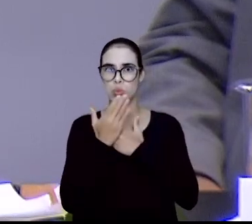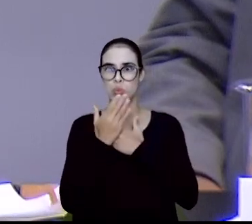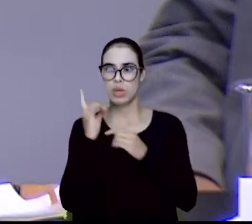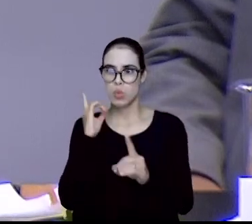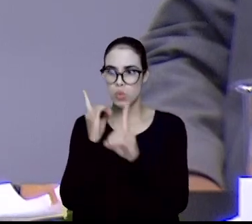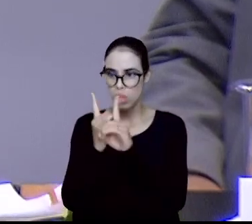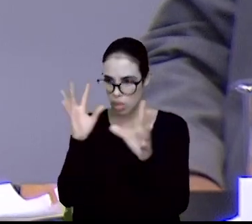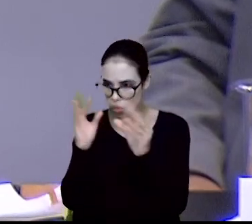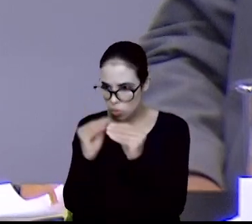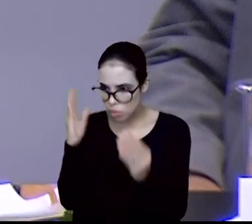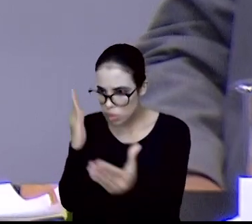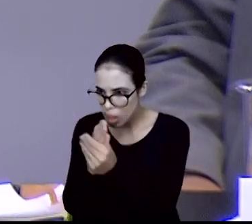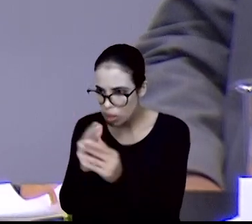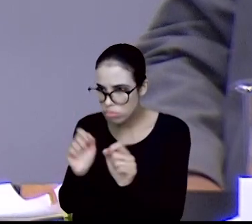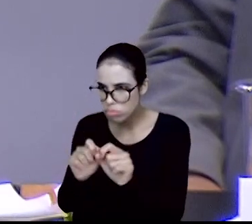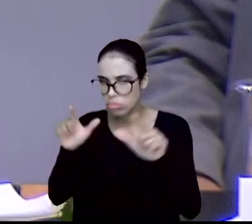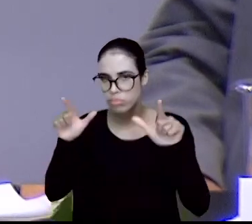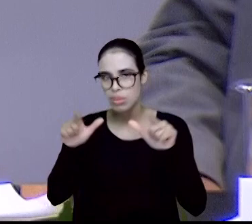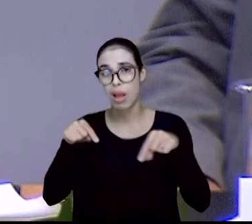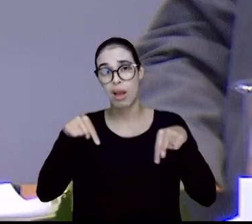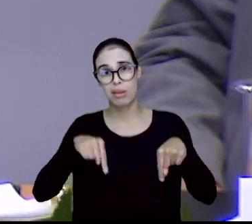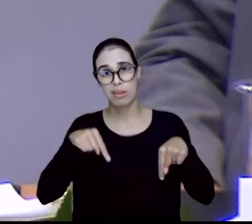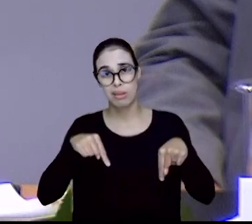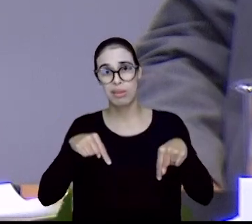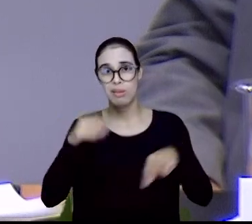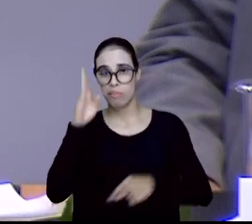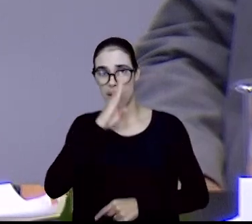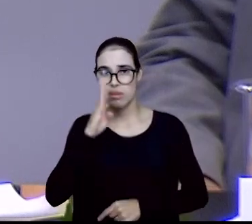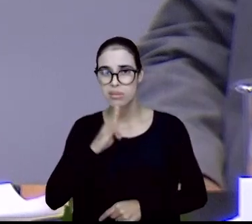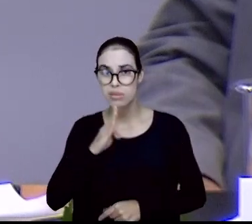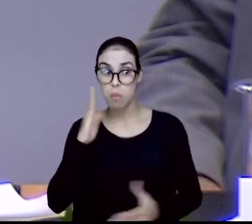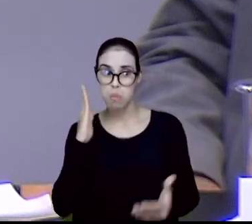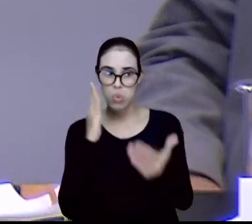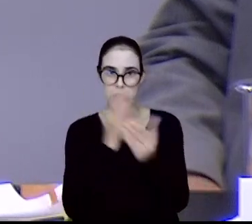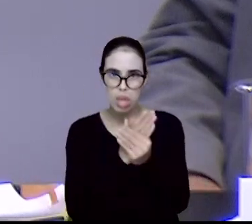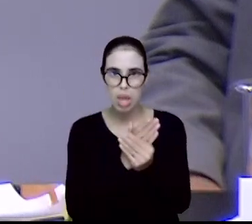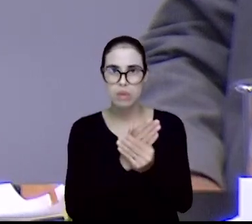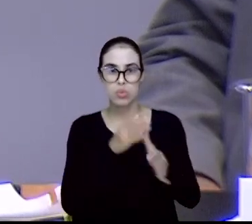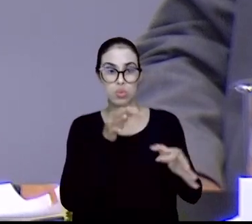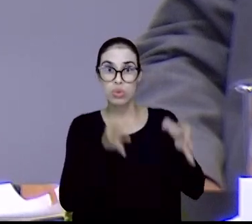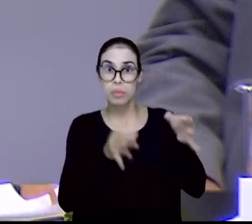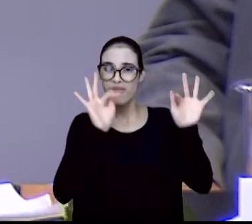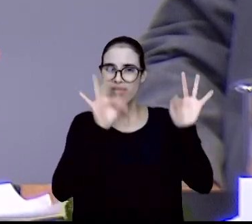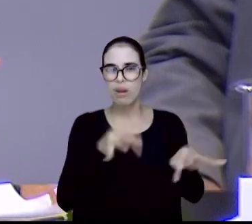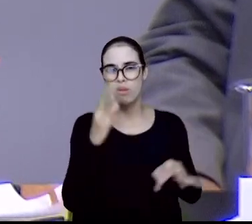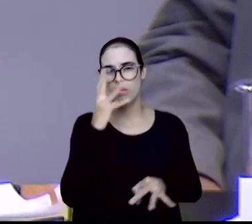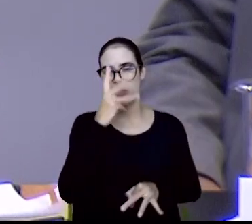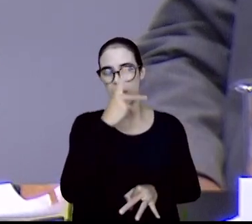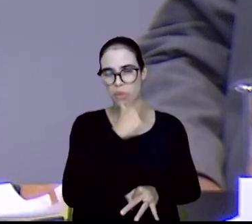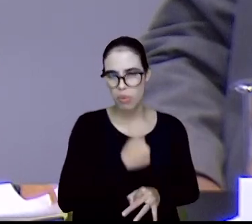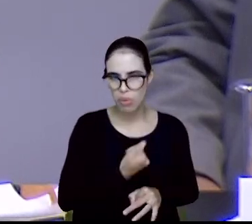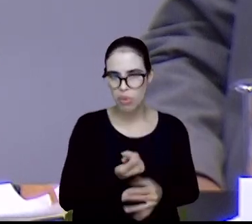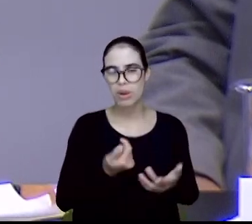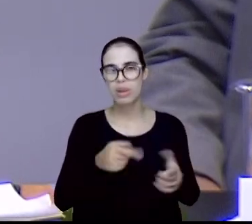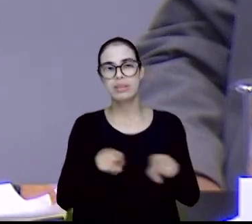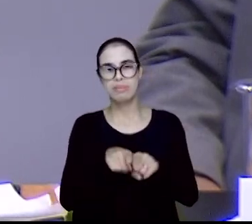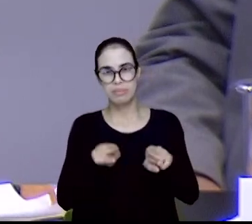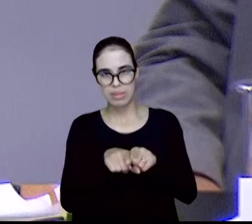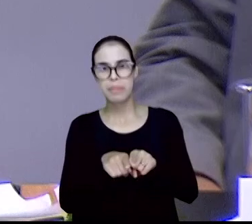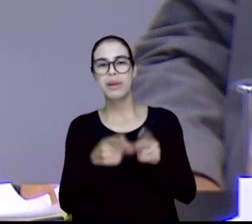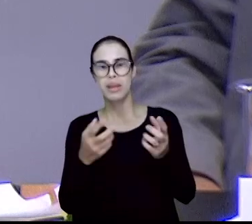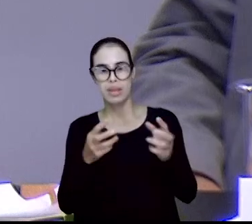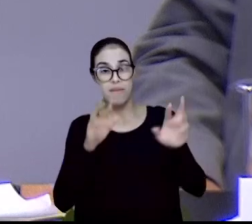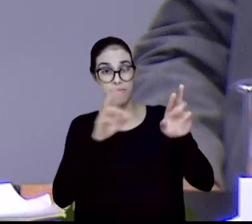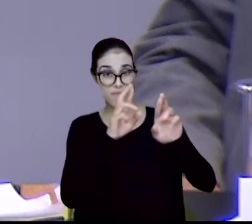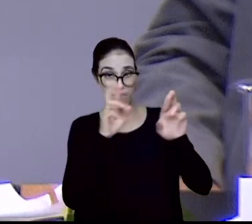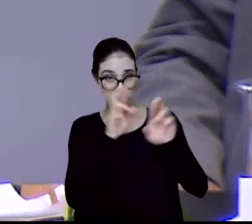judiciais no Brasil ainda levam muito tempo. Eu tenho procurado enfrentar isso nas execuções fiscais e